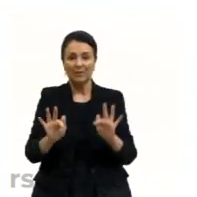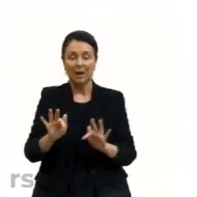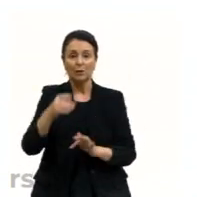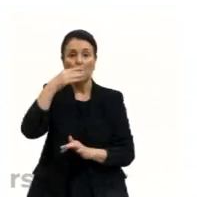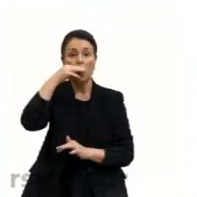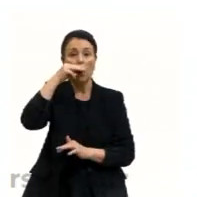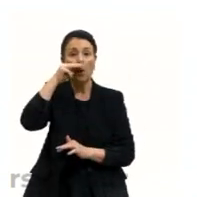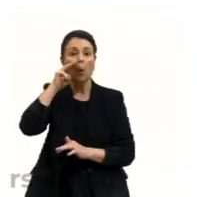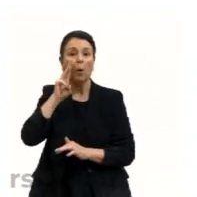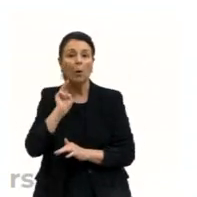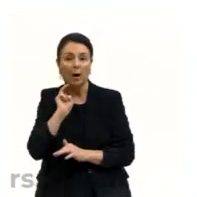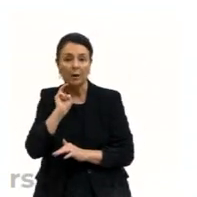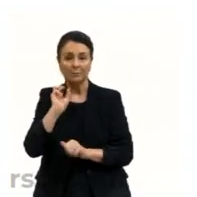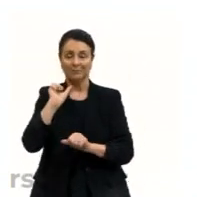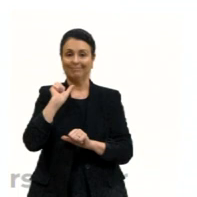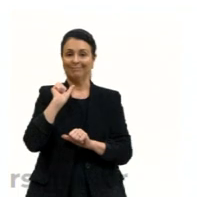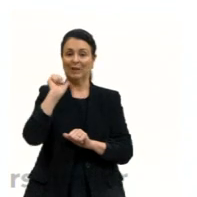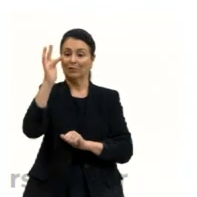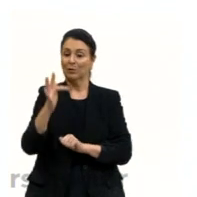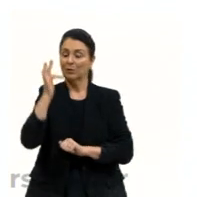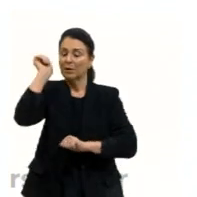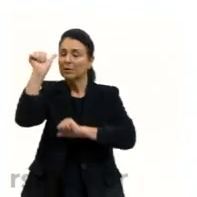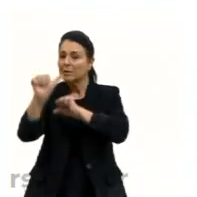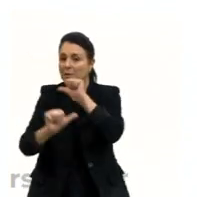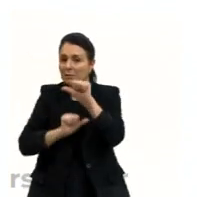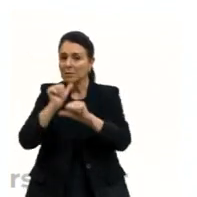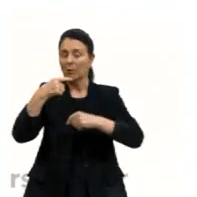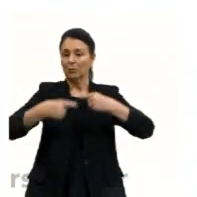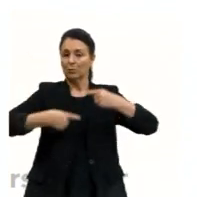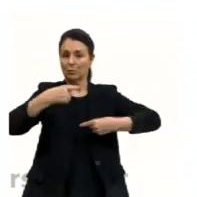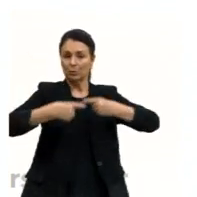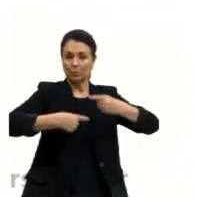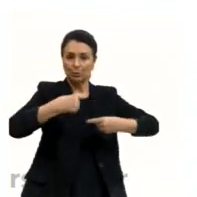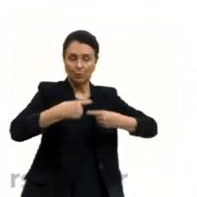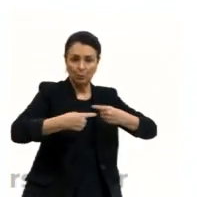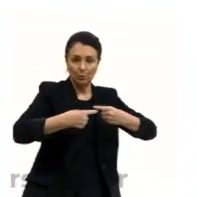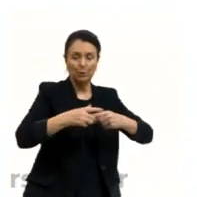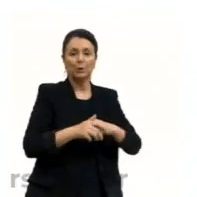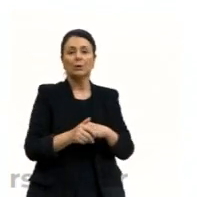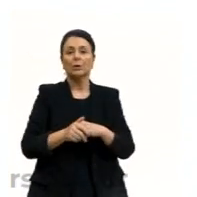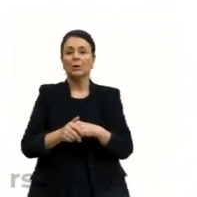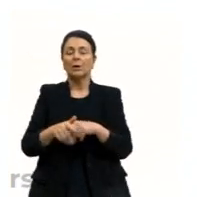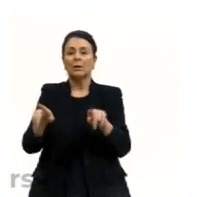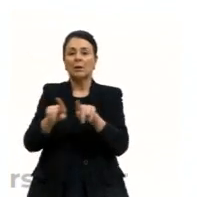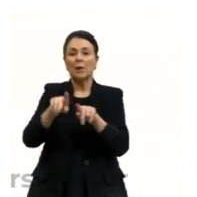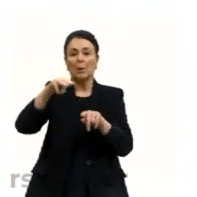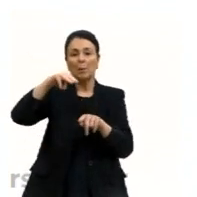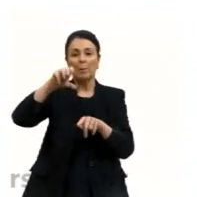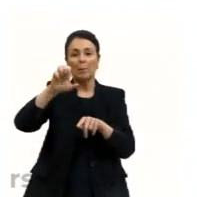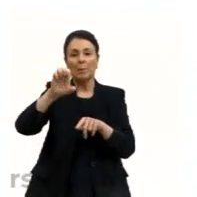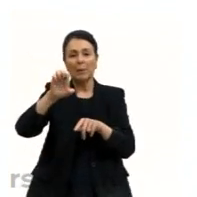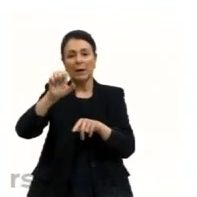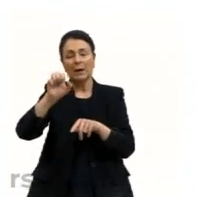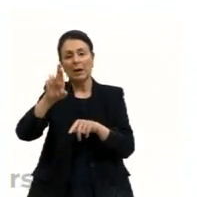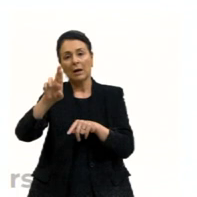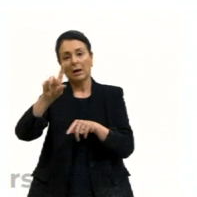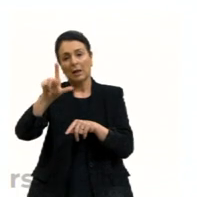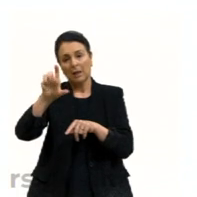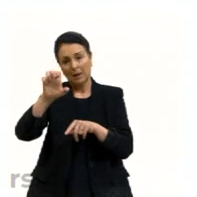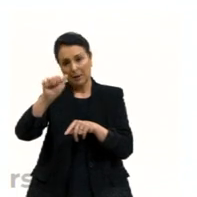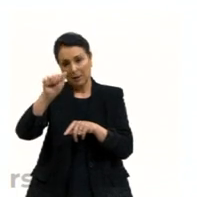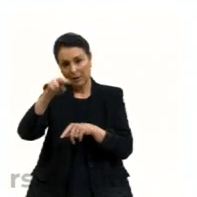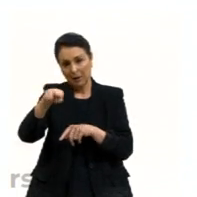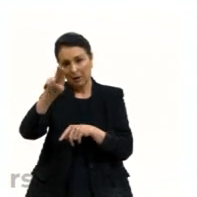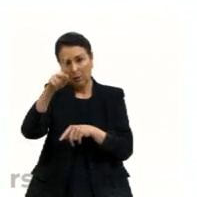transformação ele fala que todo mundo só discutiu muito a filosofia mas ninguém transformou melhorou ponte mudar o mundo através da filosofia